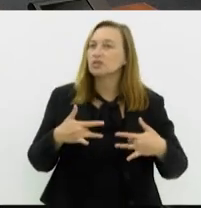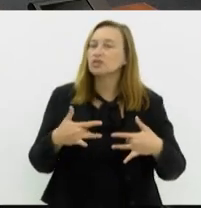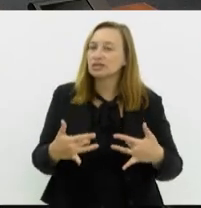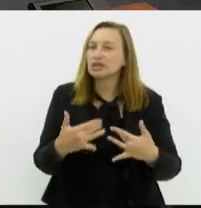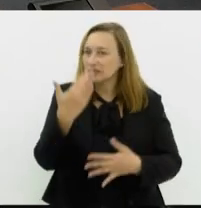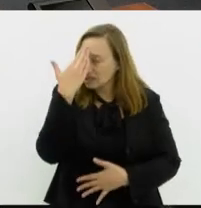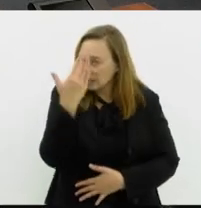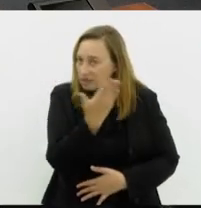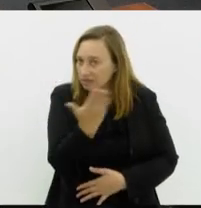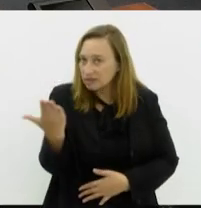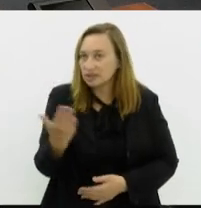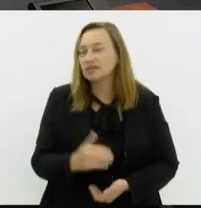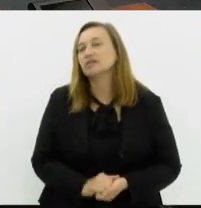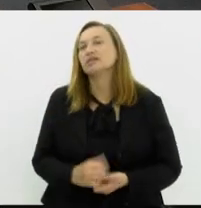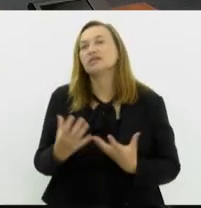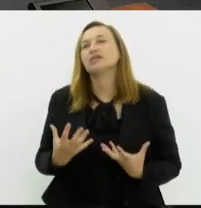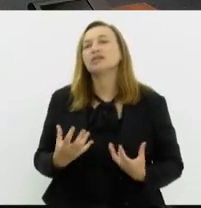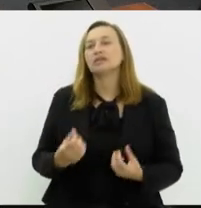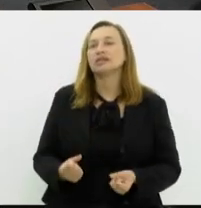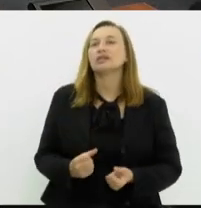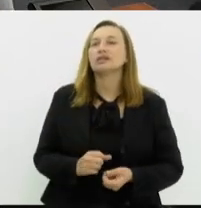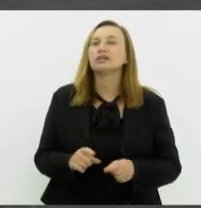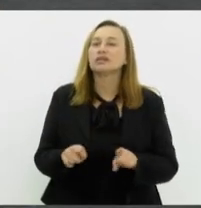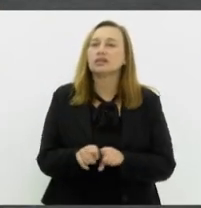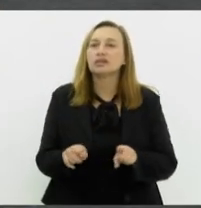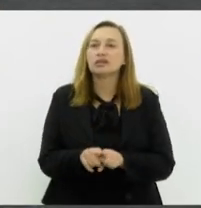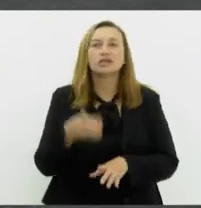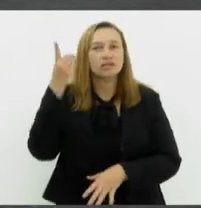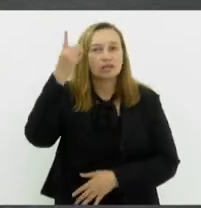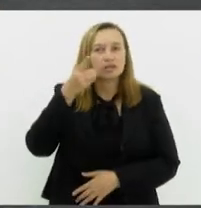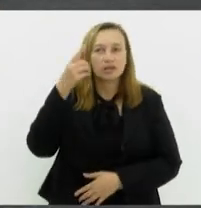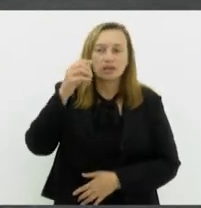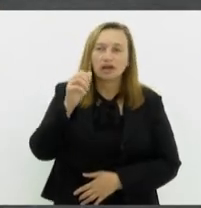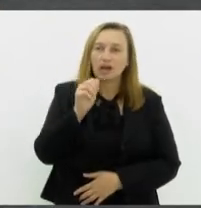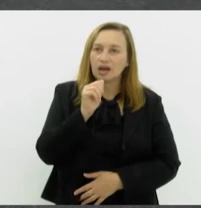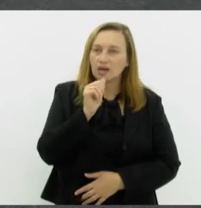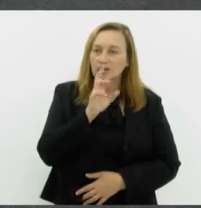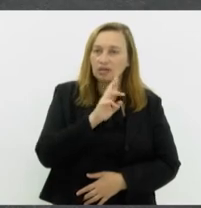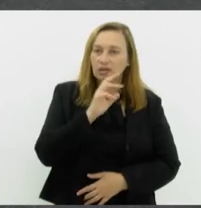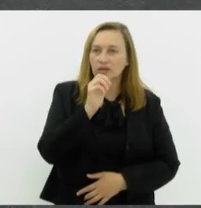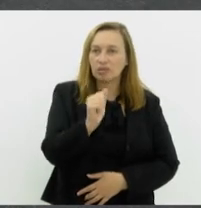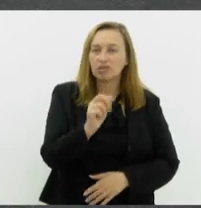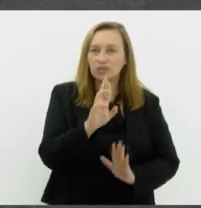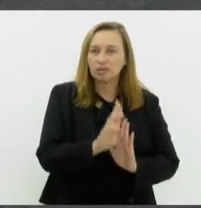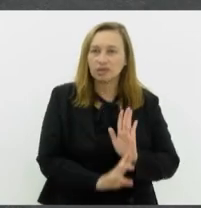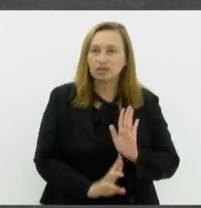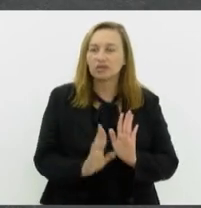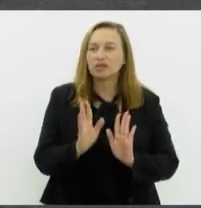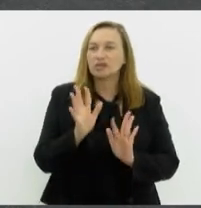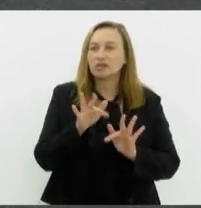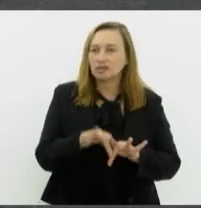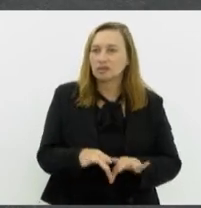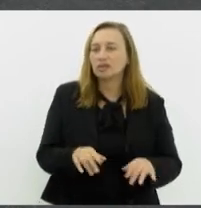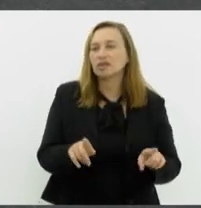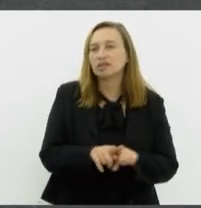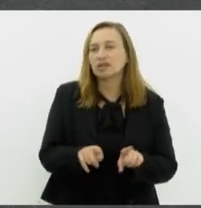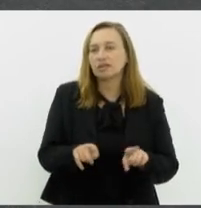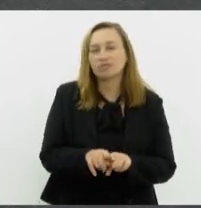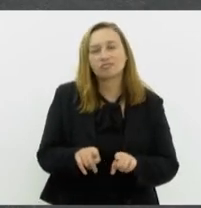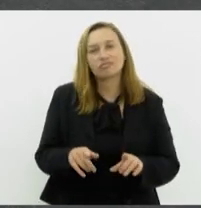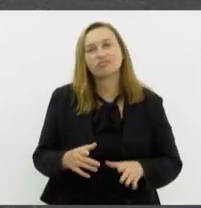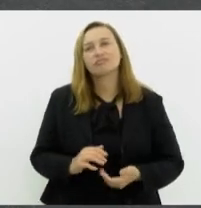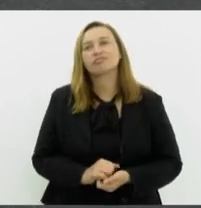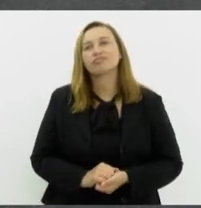a vossa aceitação e também ao deputado Amorim pela redação final e também me